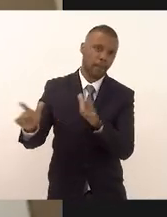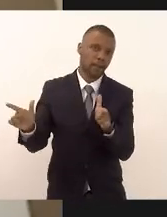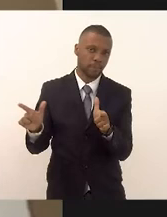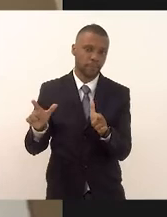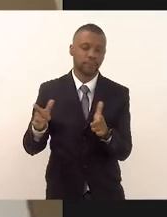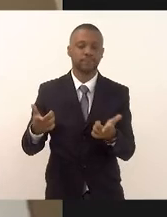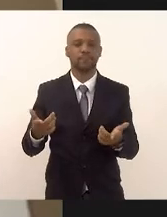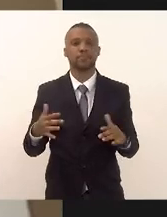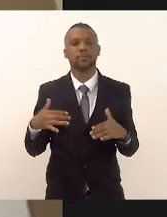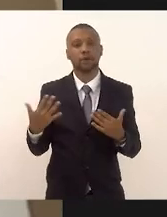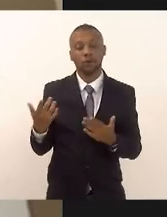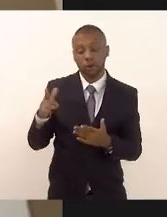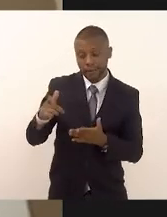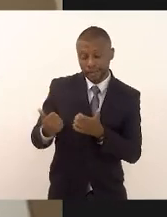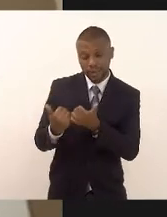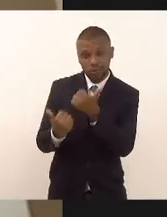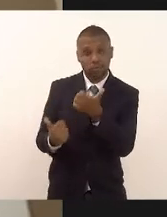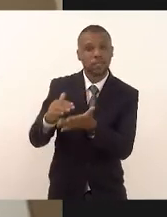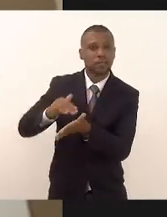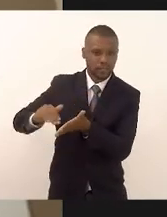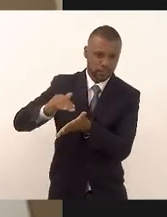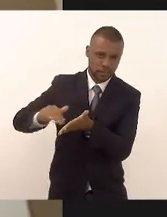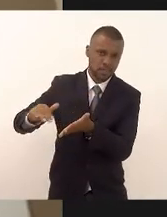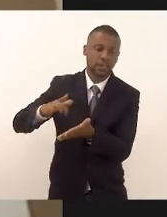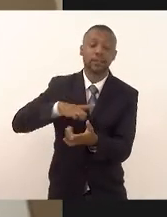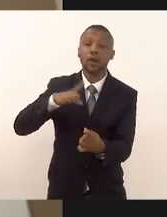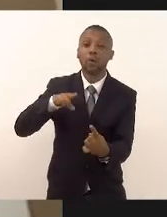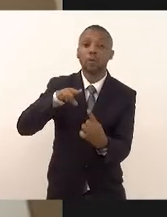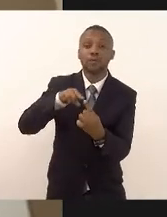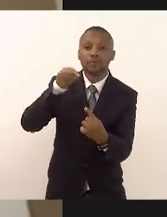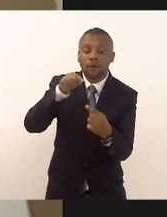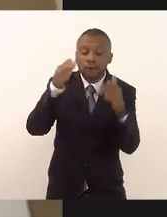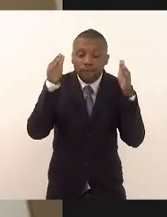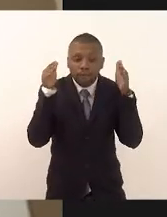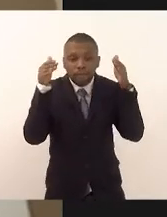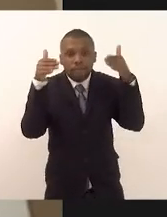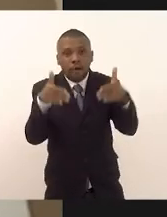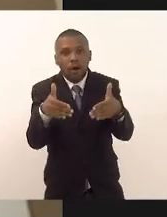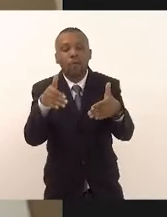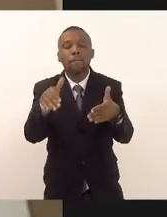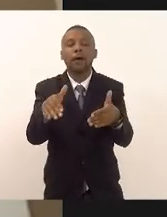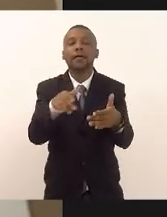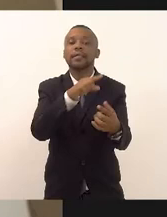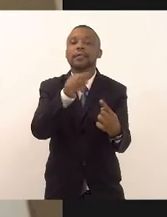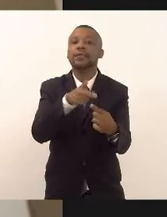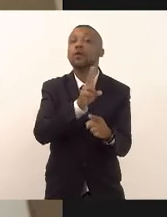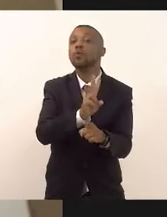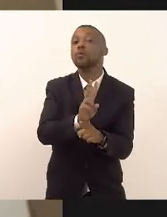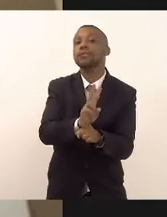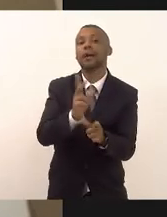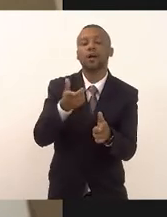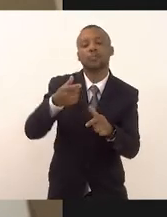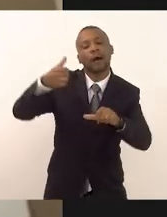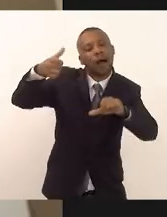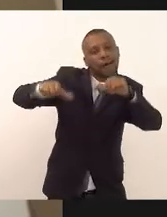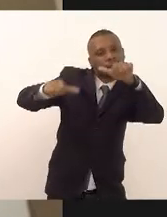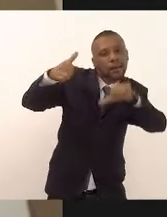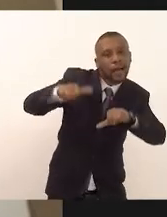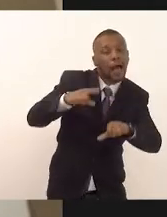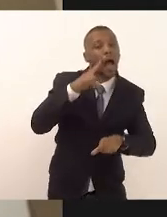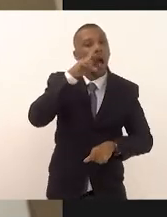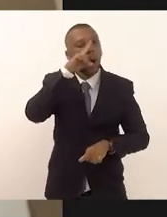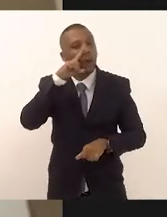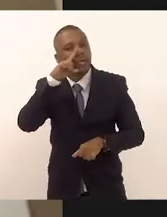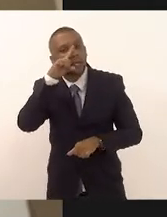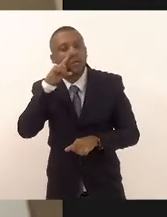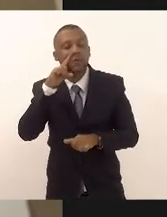cabíveis. Essa subsecretaria seria especificamente para esse cuidado. Nós estaríamos aí entrando